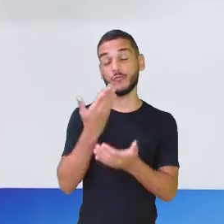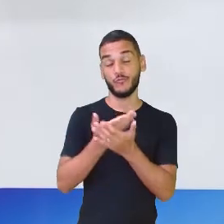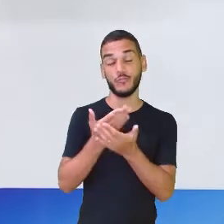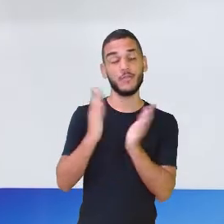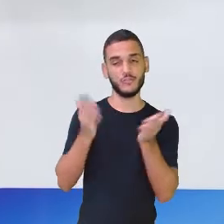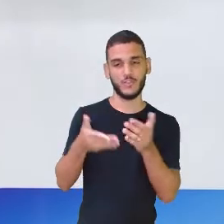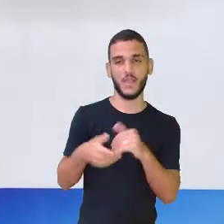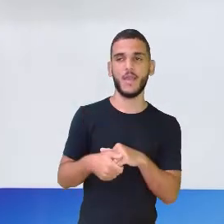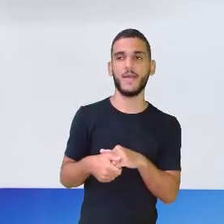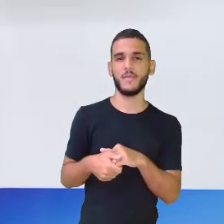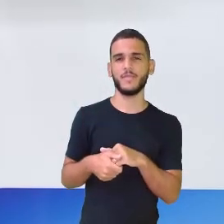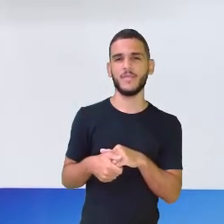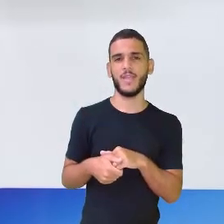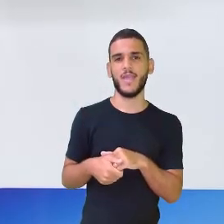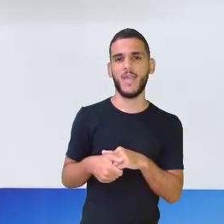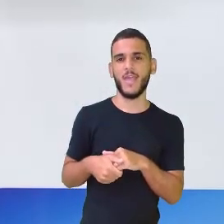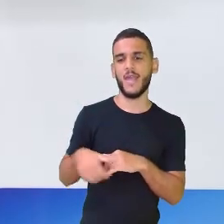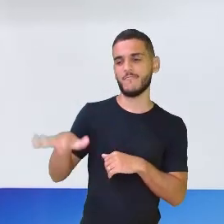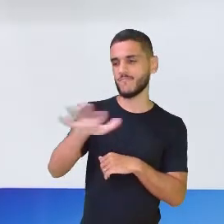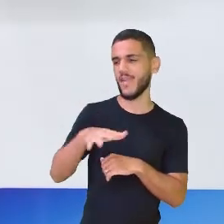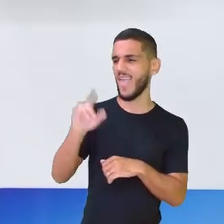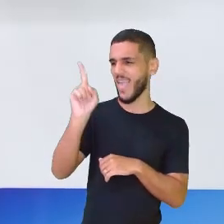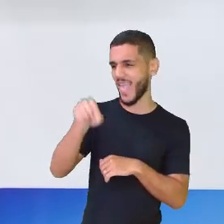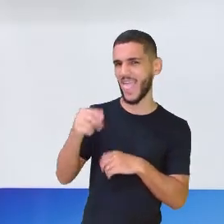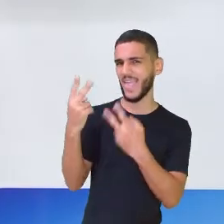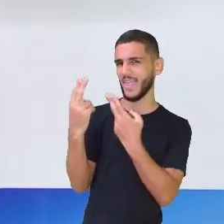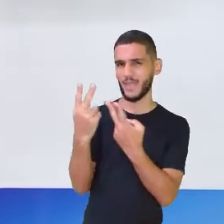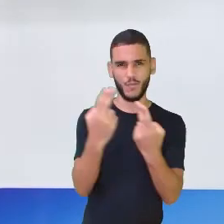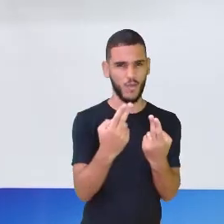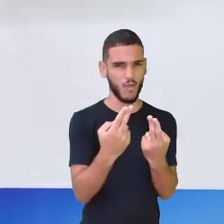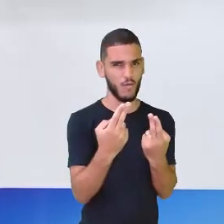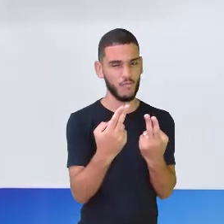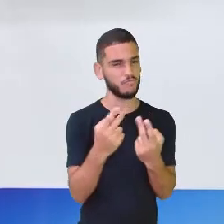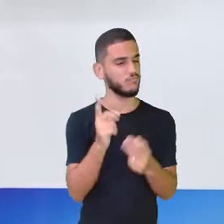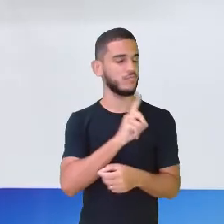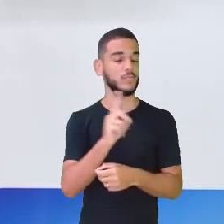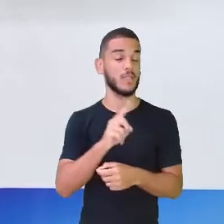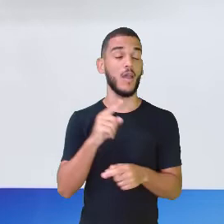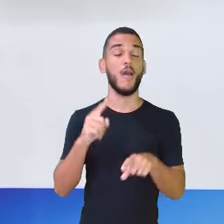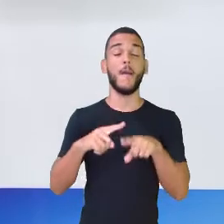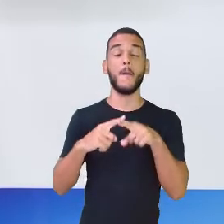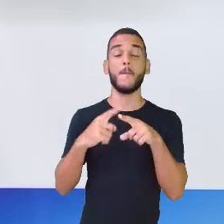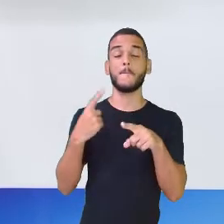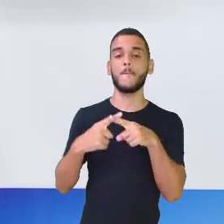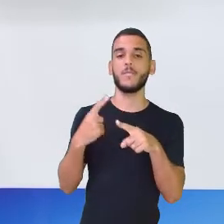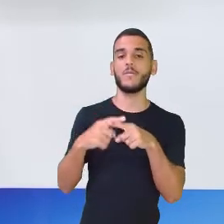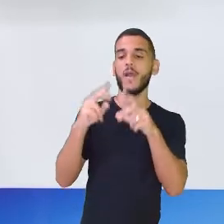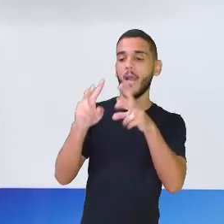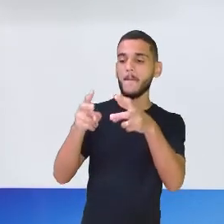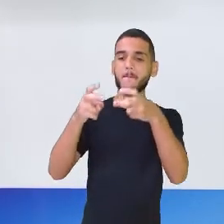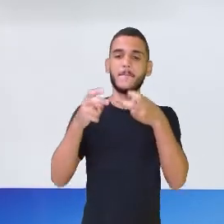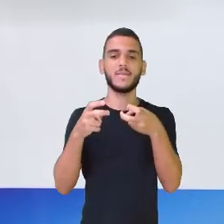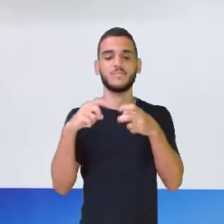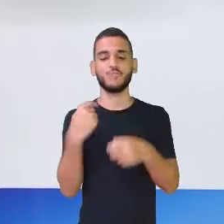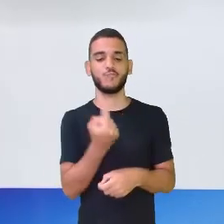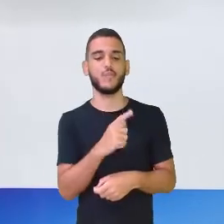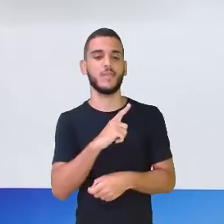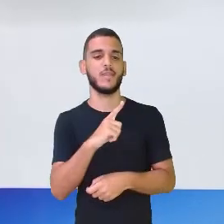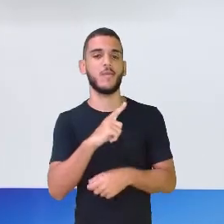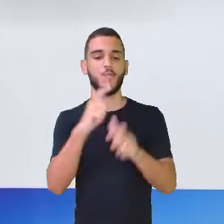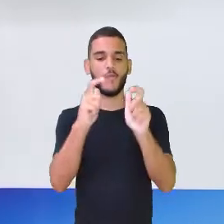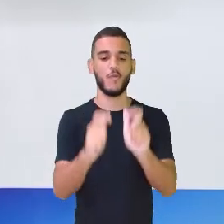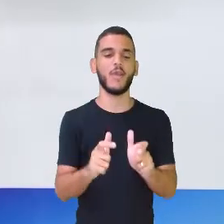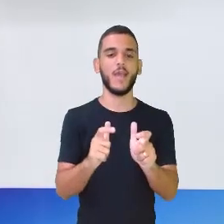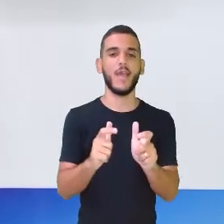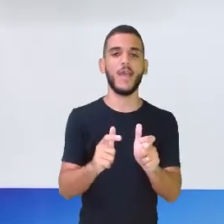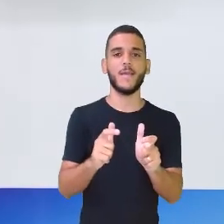não são idênticas para todo mundo, tá? Já que essa percepção que a gente tem do lugar varia de acordo com a pessoa,